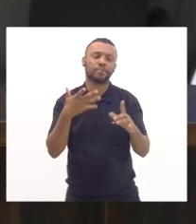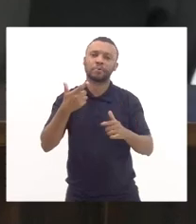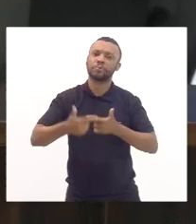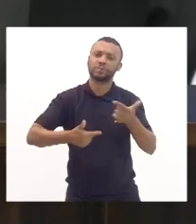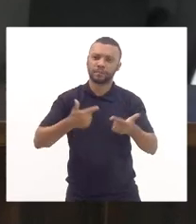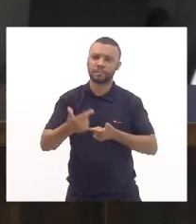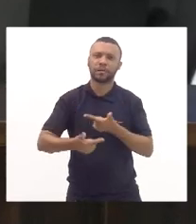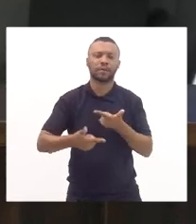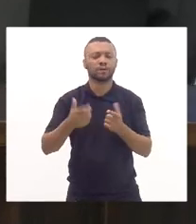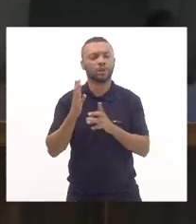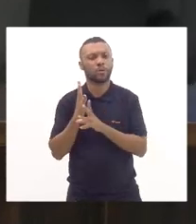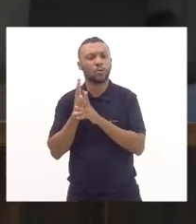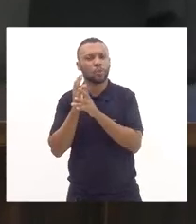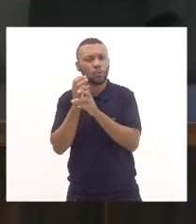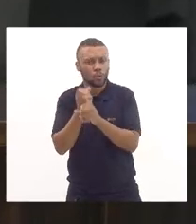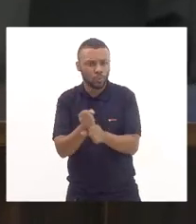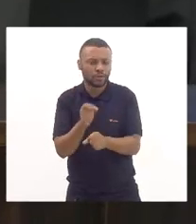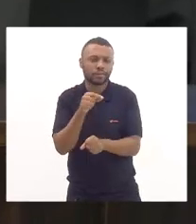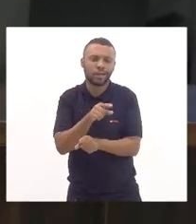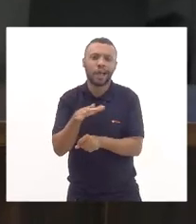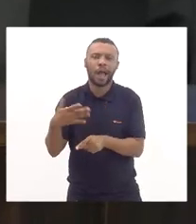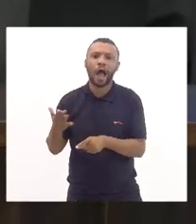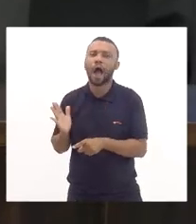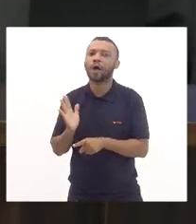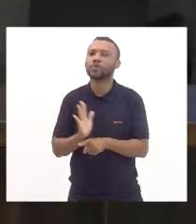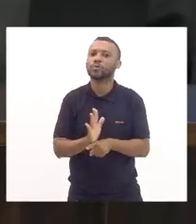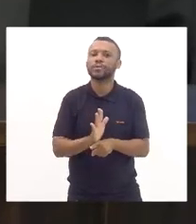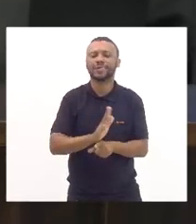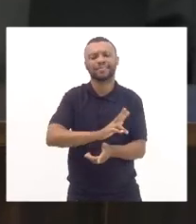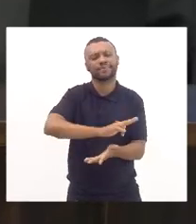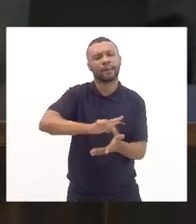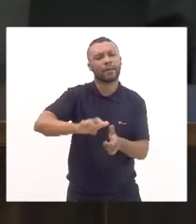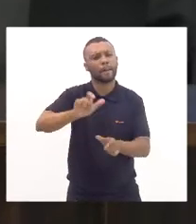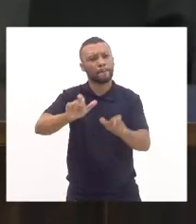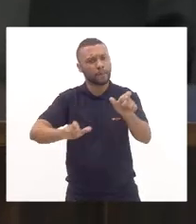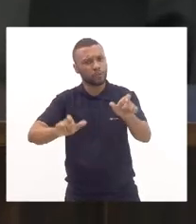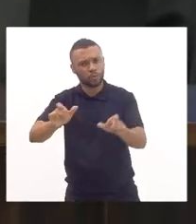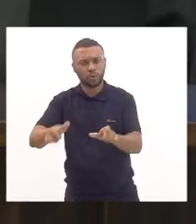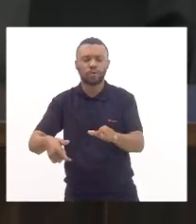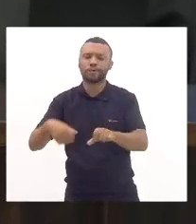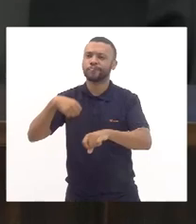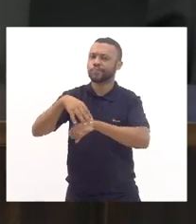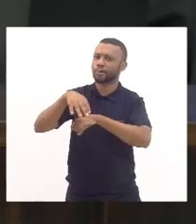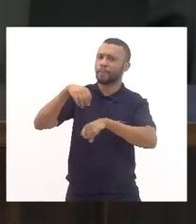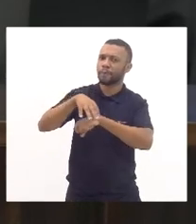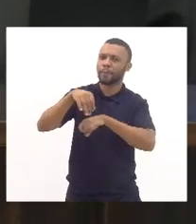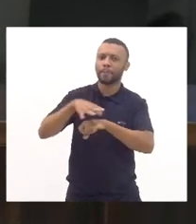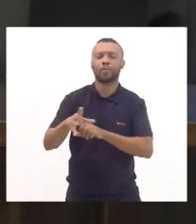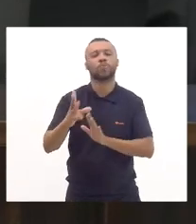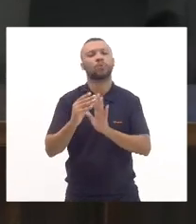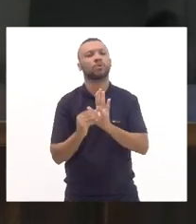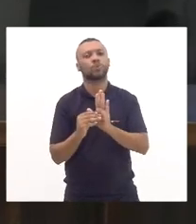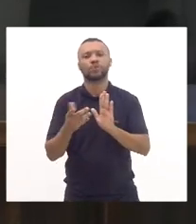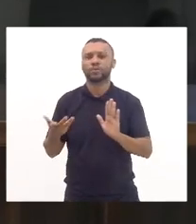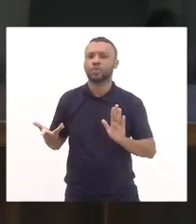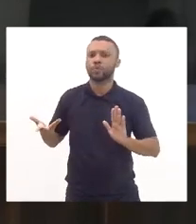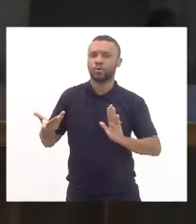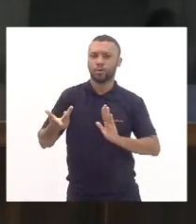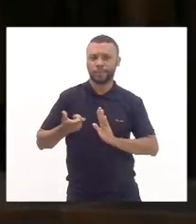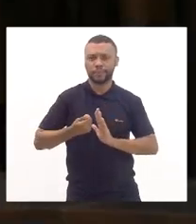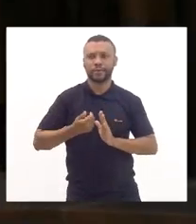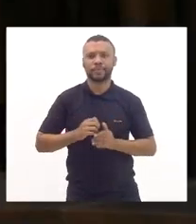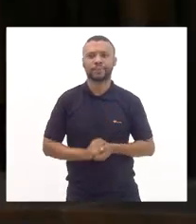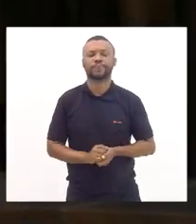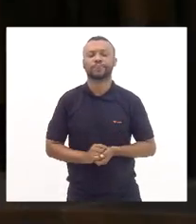nos vídeos que ajudam a milhares de pessoas com conteúdo de qualidade. Por tudo